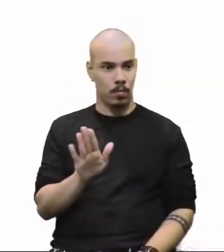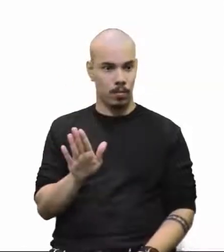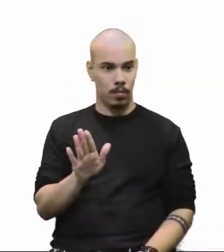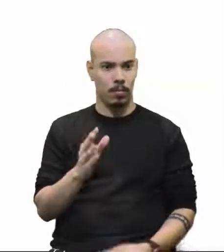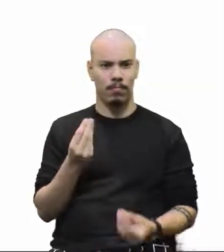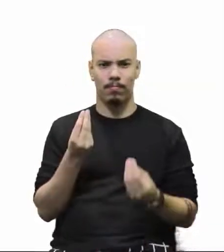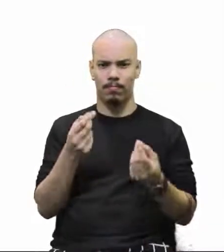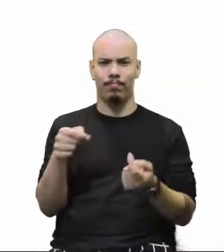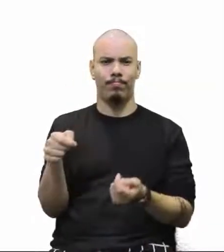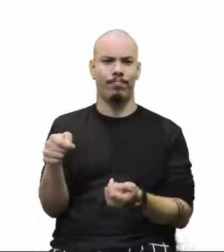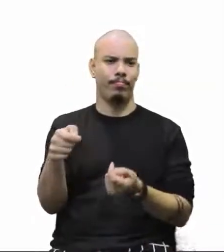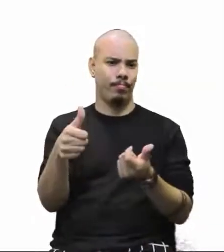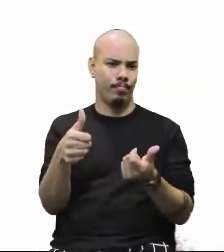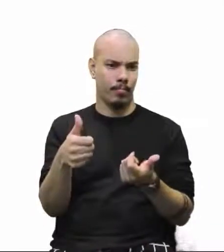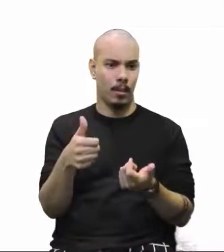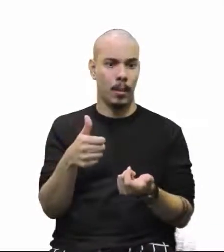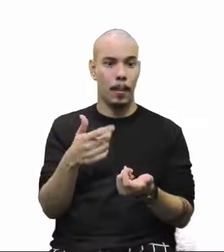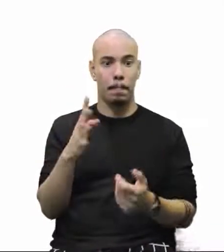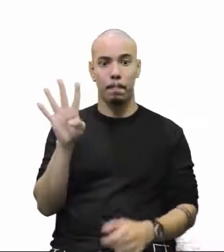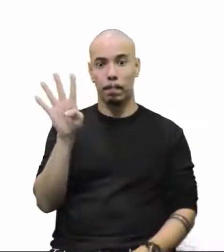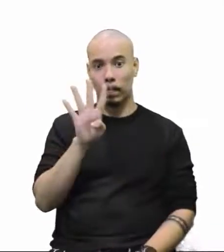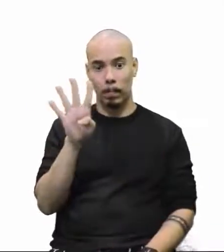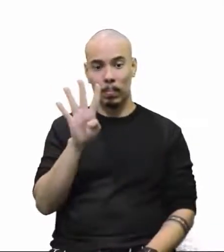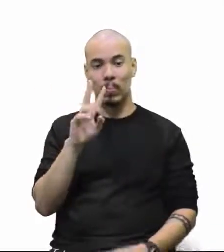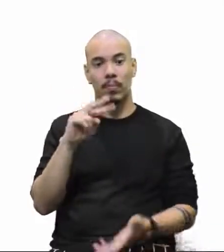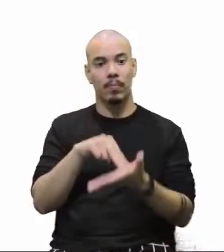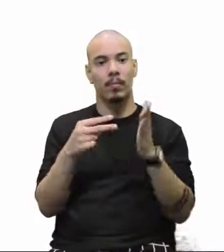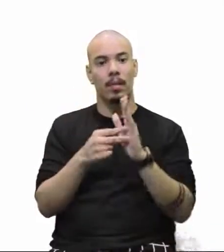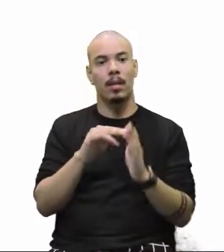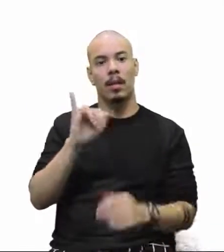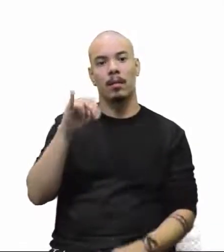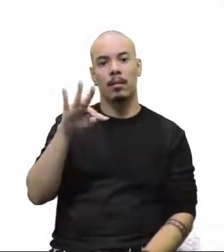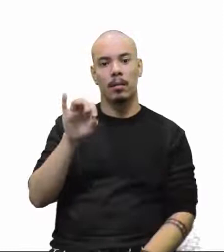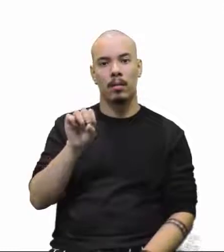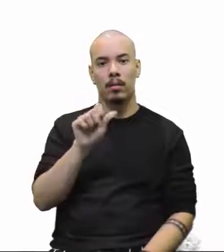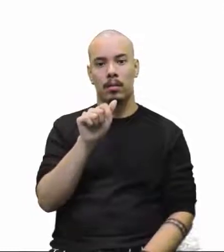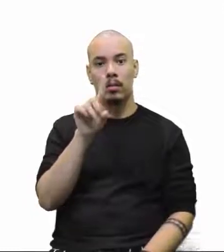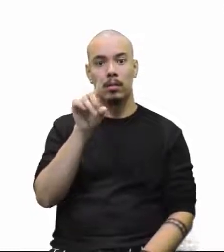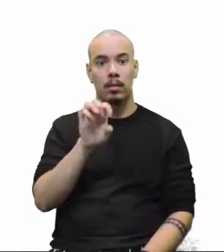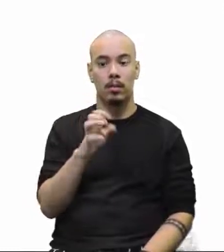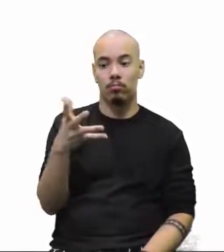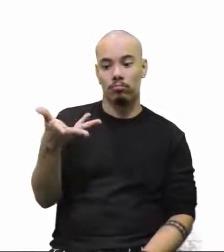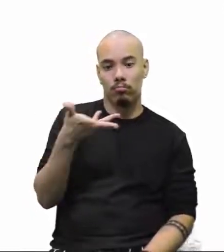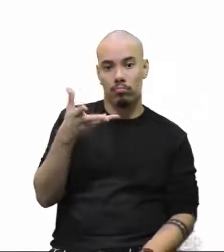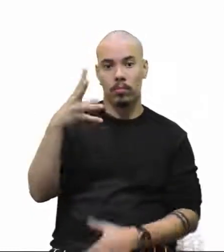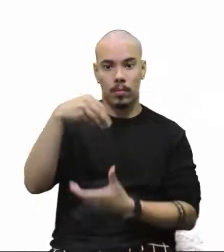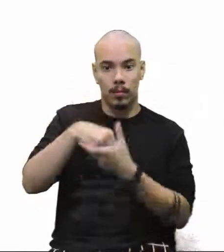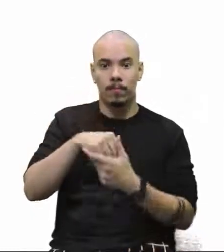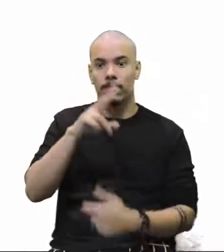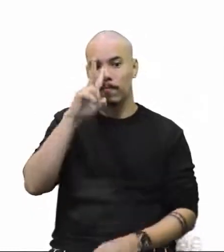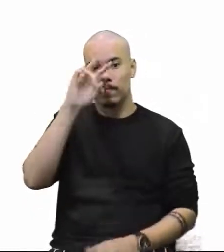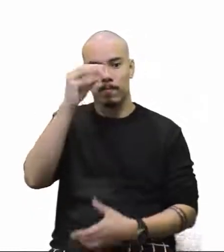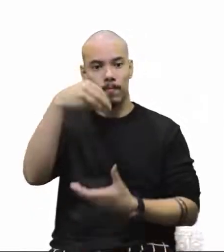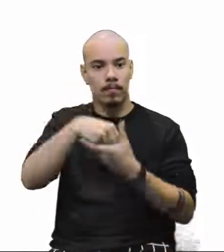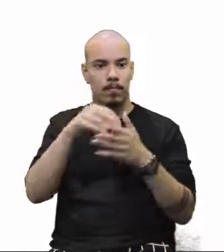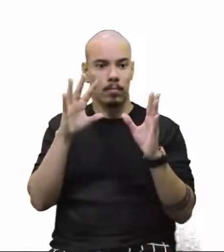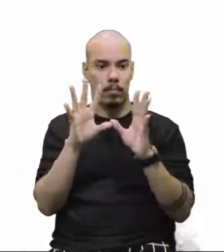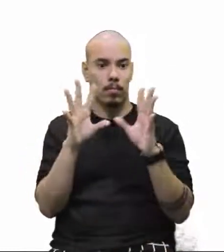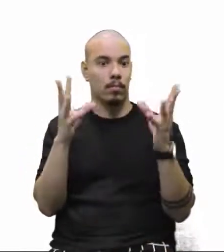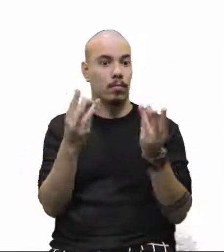foi dada. E a quarta, intensidade da força que atua sobre a partícula